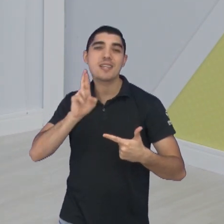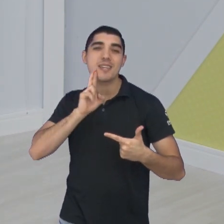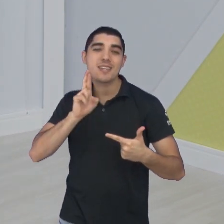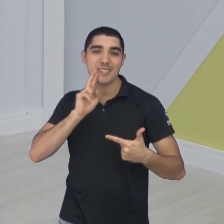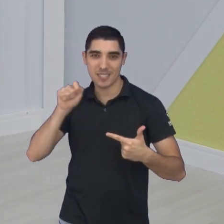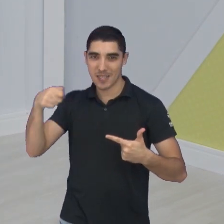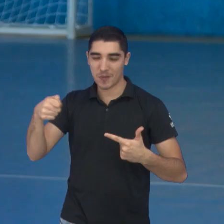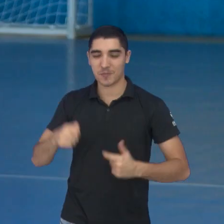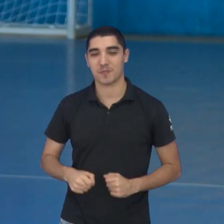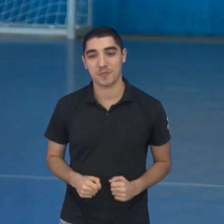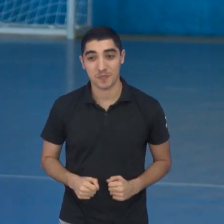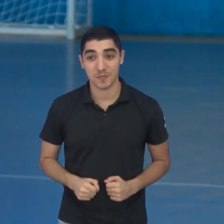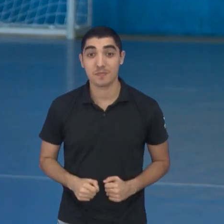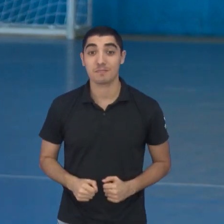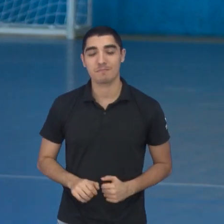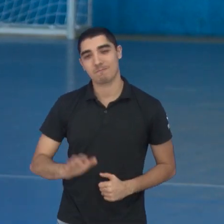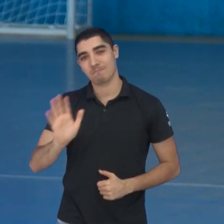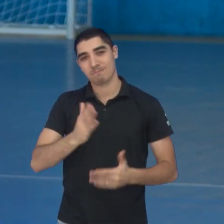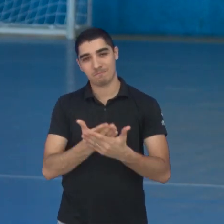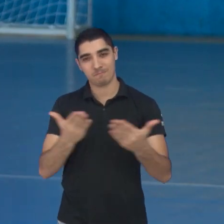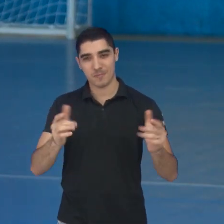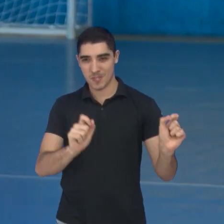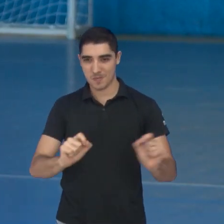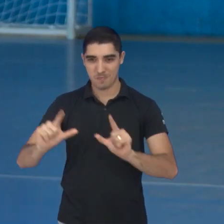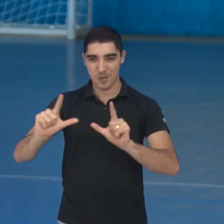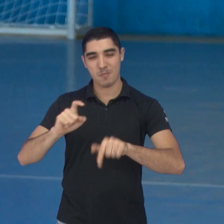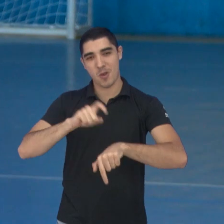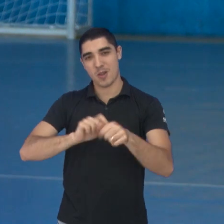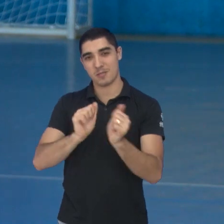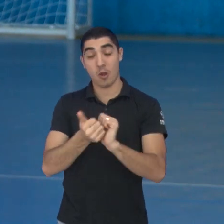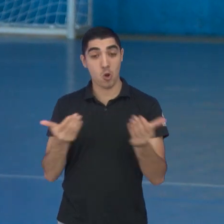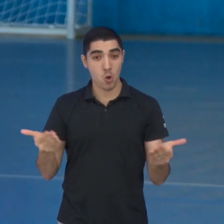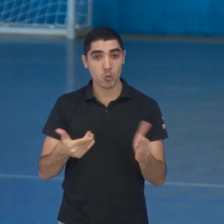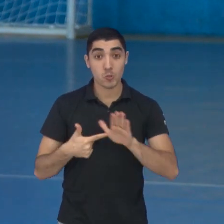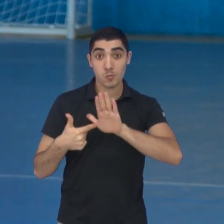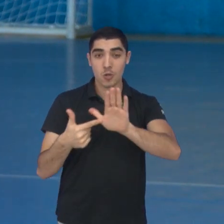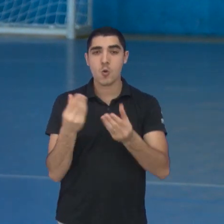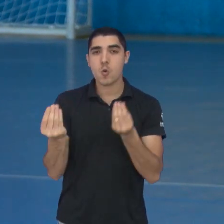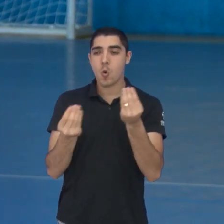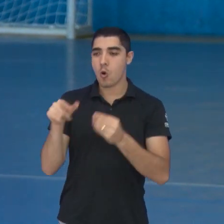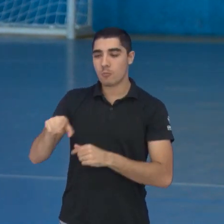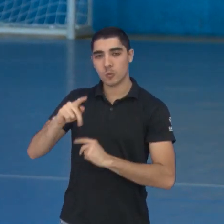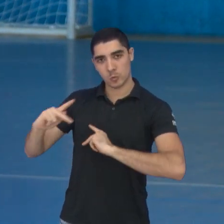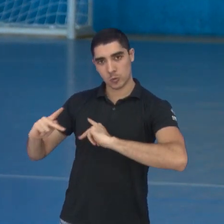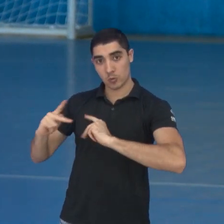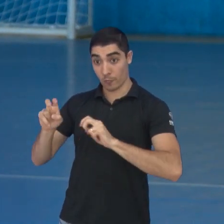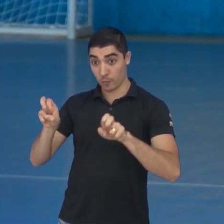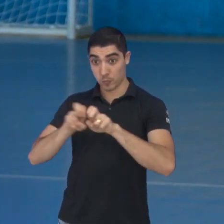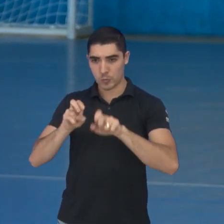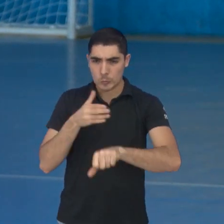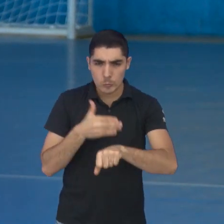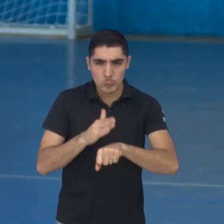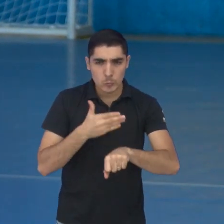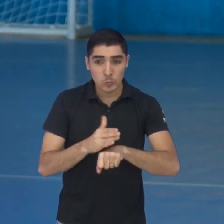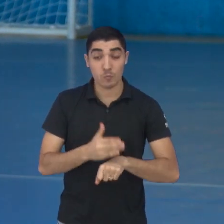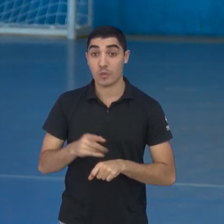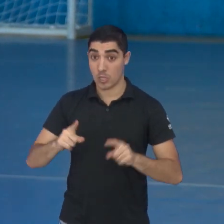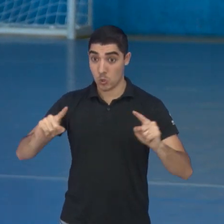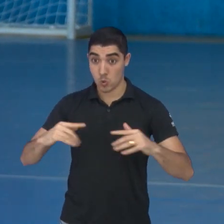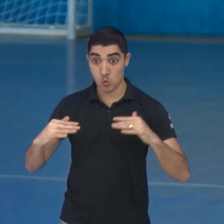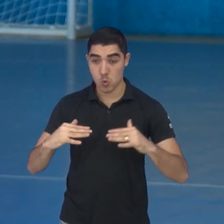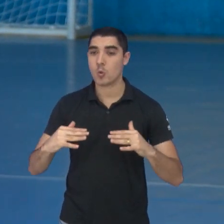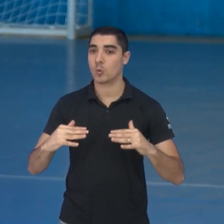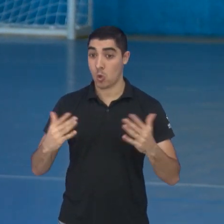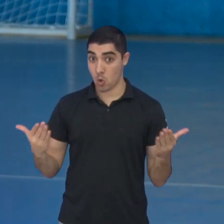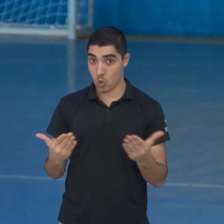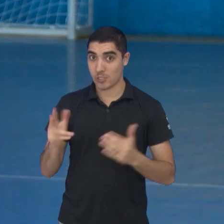Matheus! Fala pessoal do Hora do Esporte, hoje nós viemos aqui acompanhar a preparação do São José Futsal. O time enfrenta o Praia na